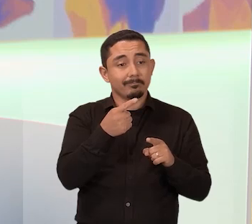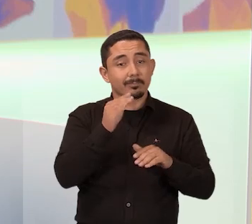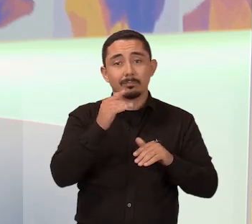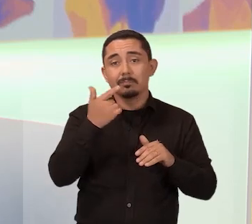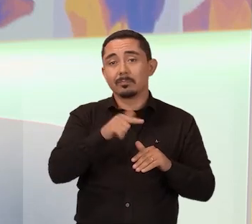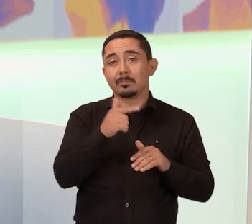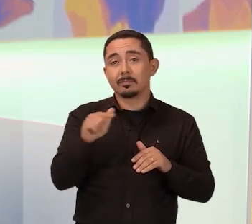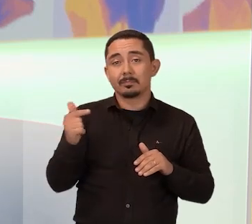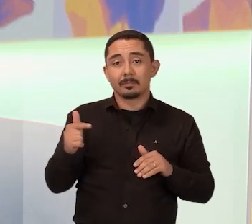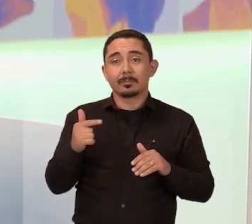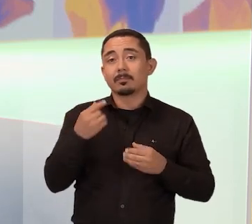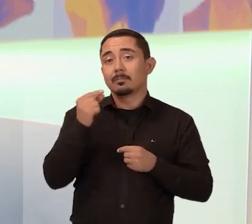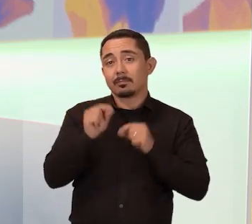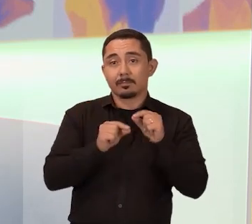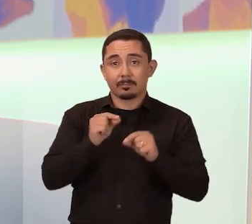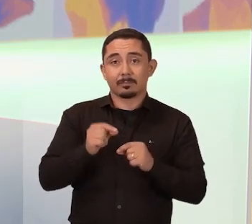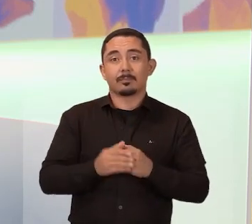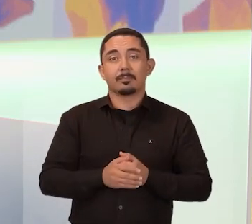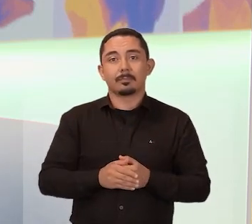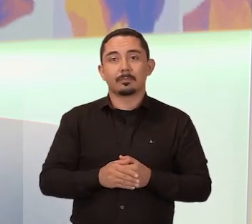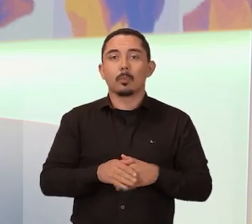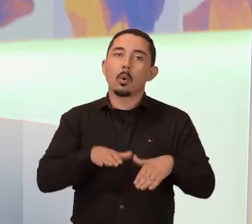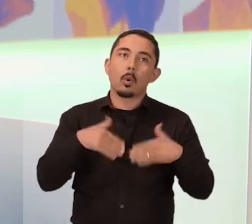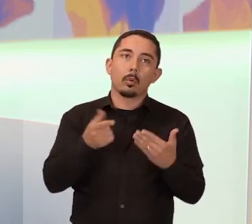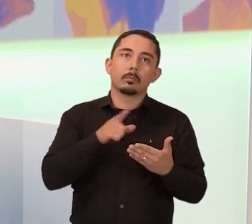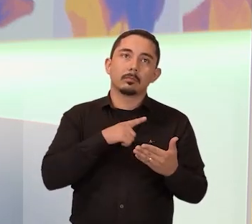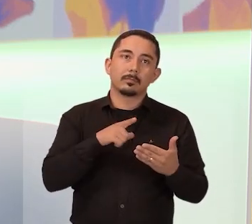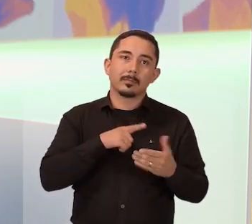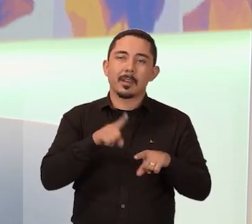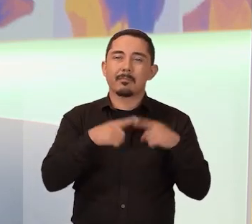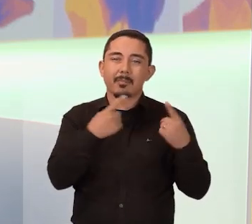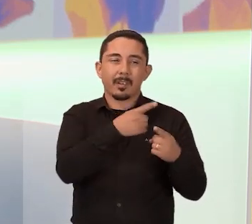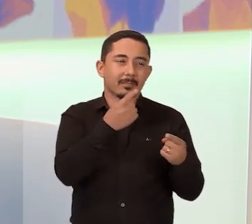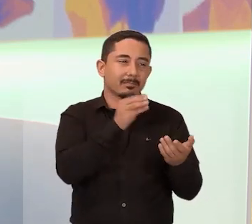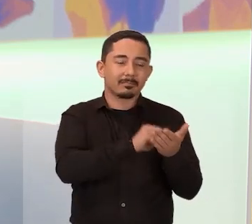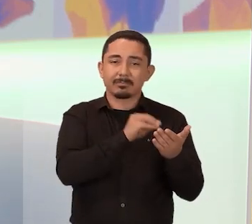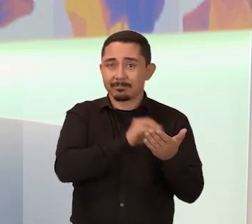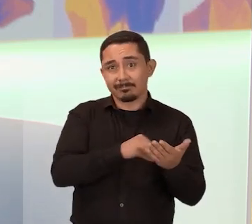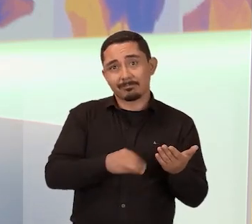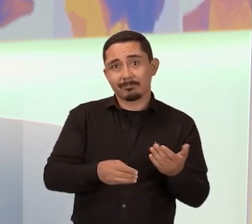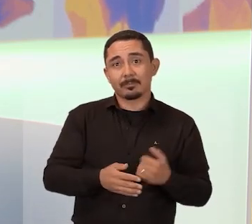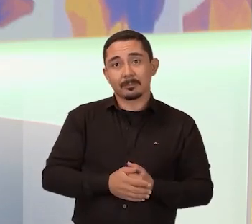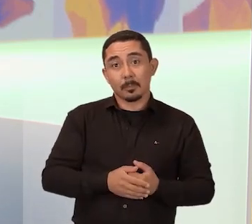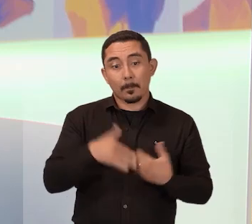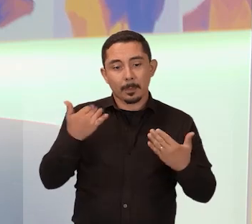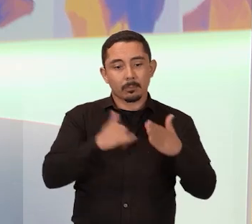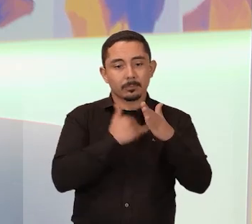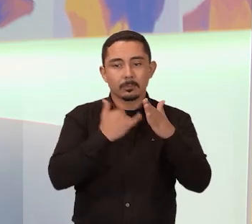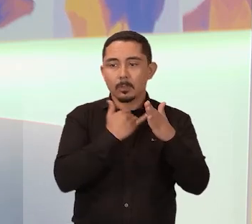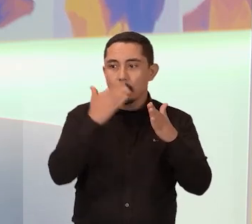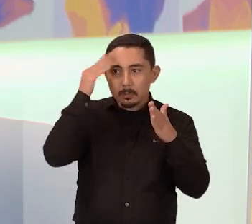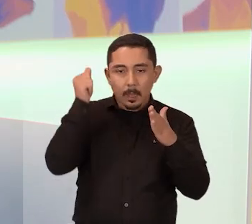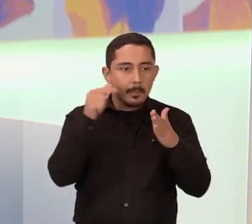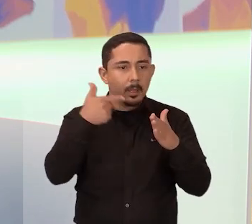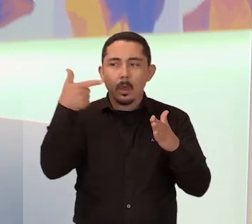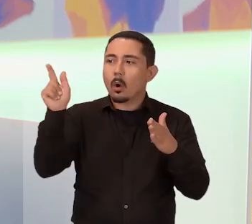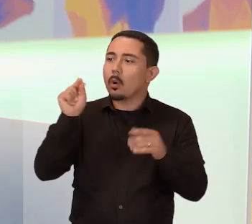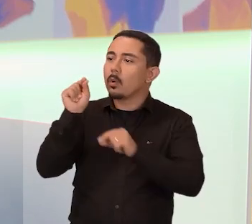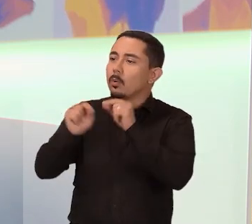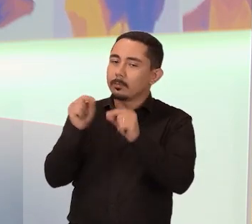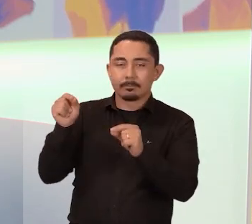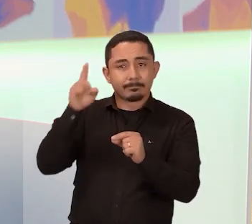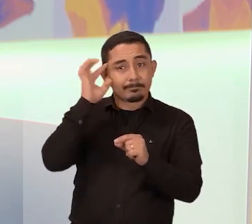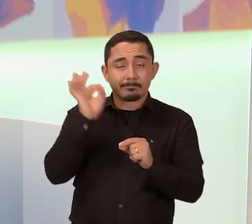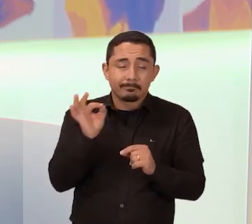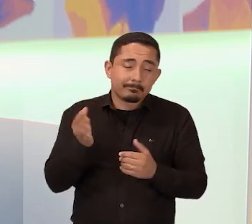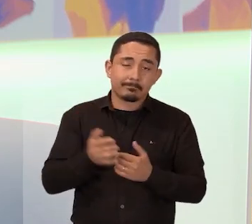atuação também não esteja acontecendo a contento, ou esteja acontecendo de forma desarticulada, e aí uma instituição não fica sabendo o